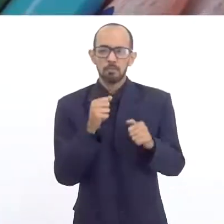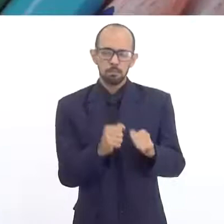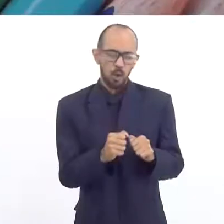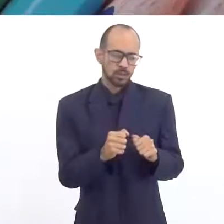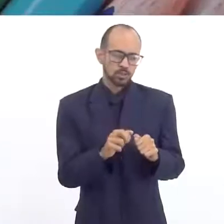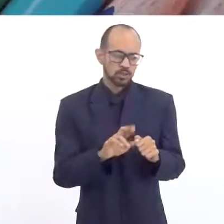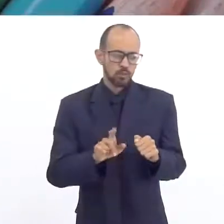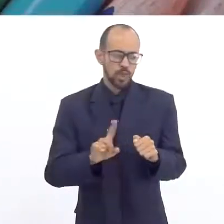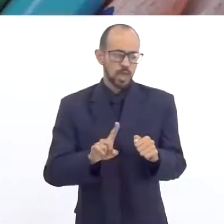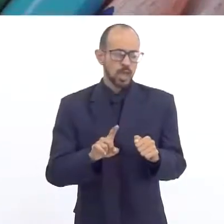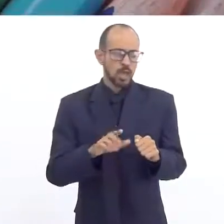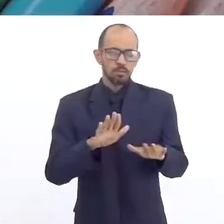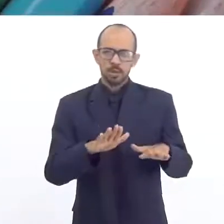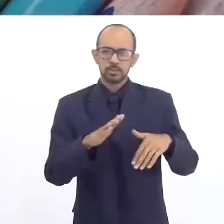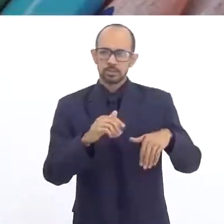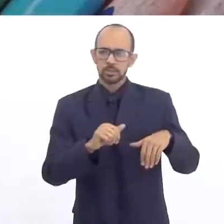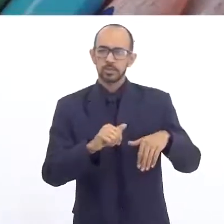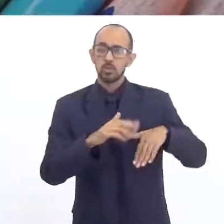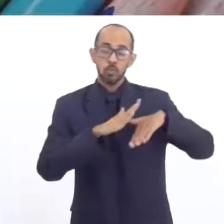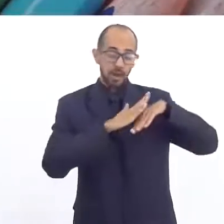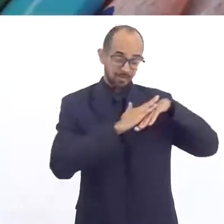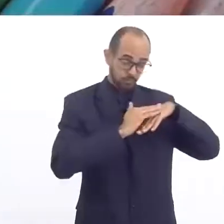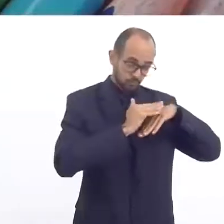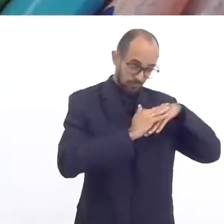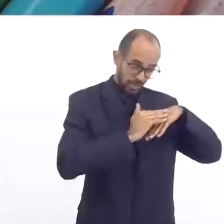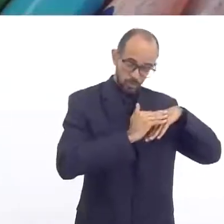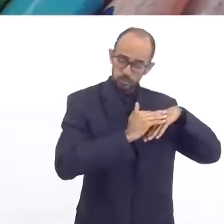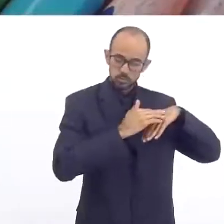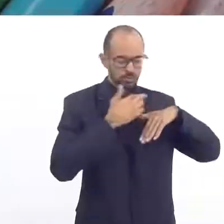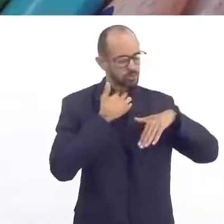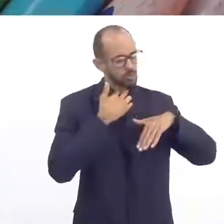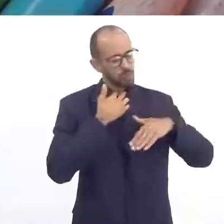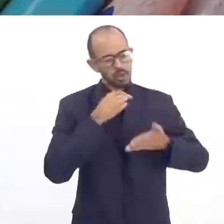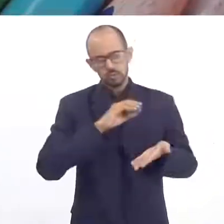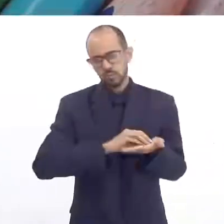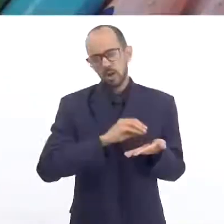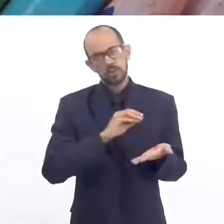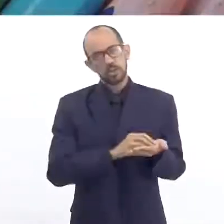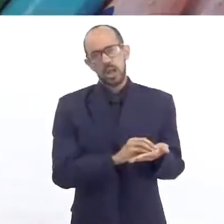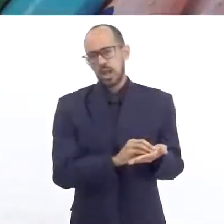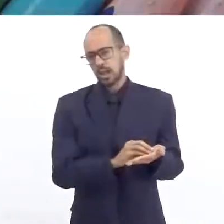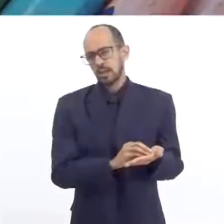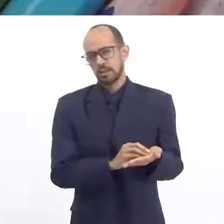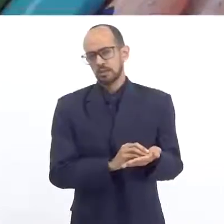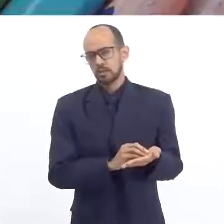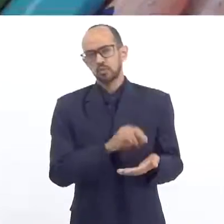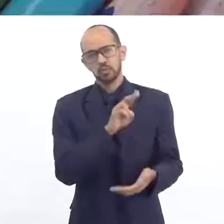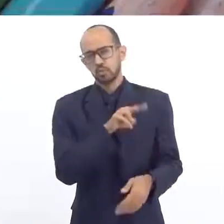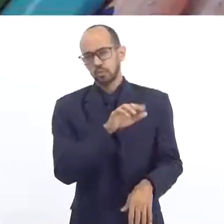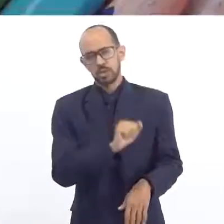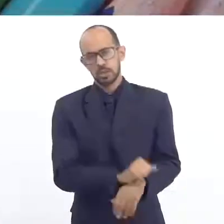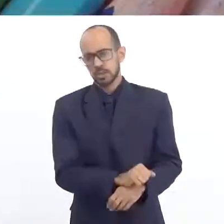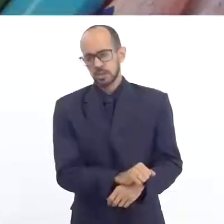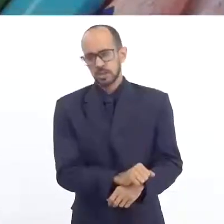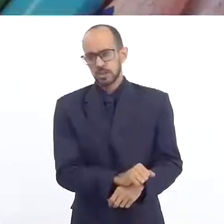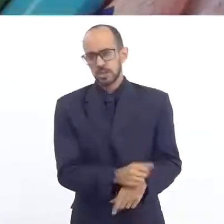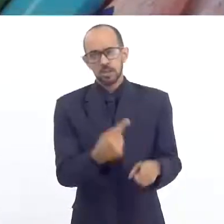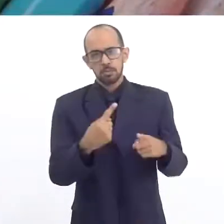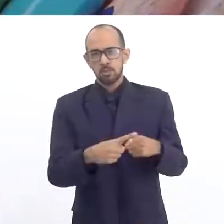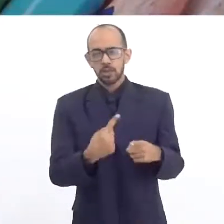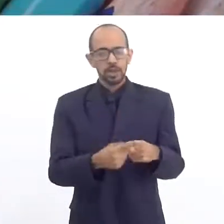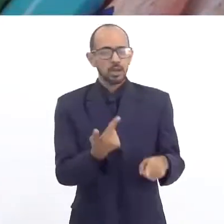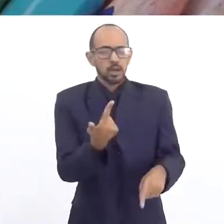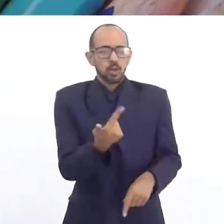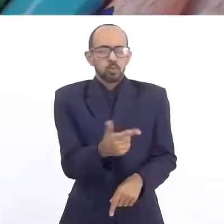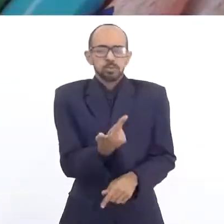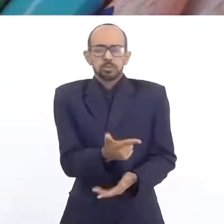impressão que pode, não pode. Mas o afeto, vou inverter, o afeto não pode faltar, não pode nunca,